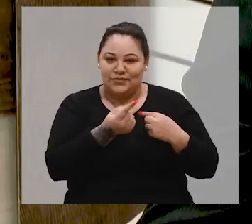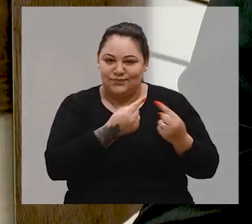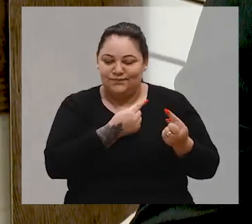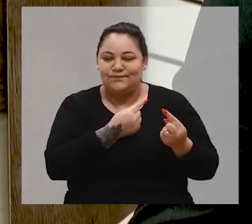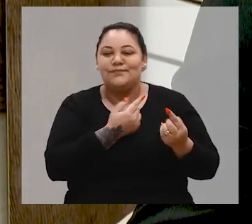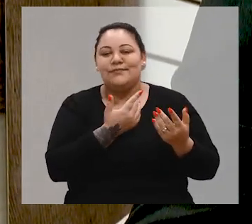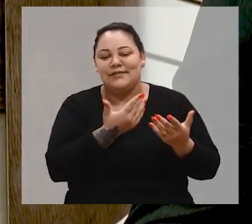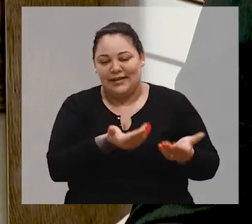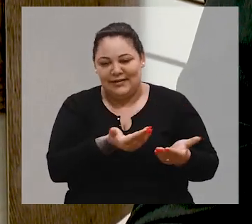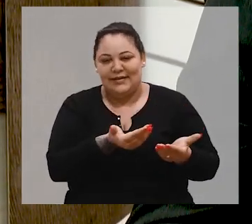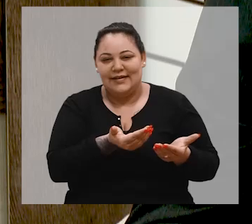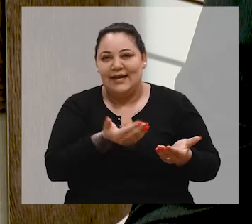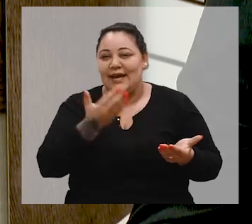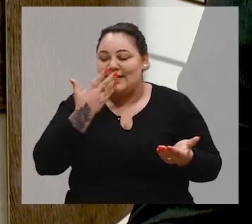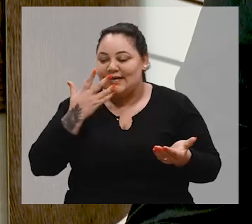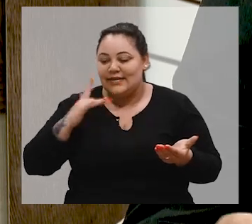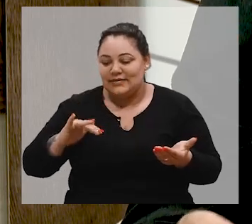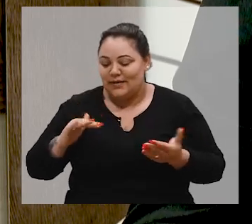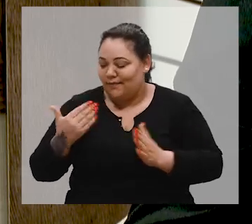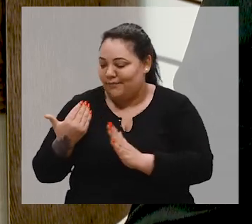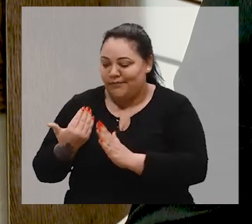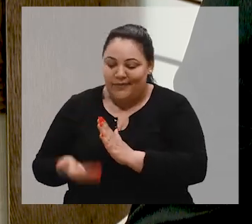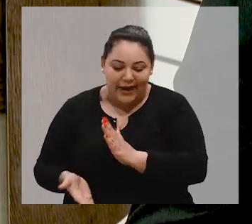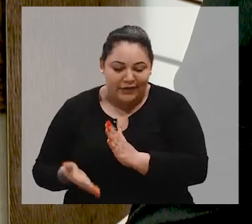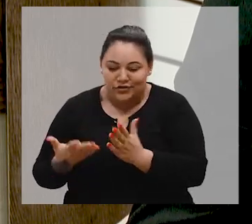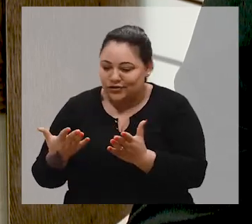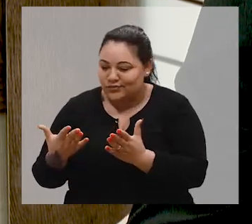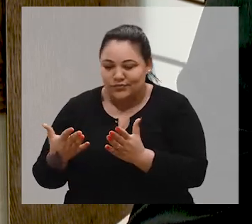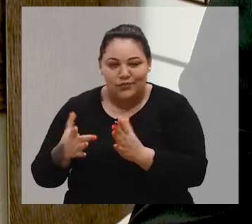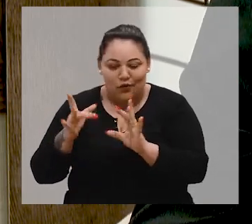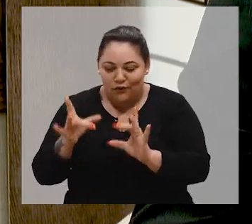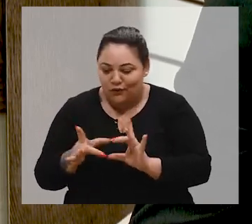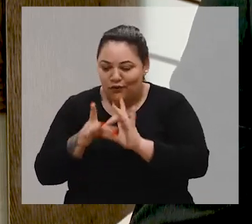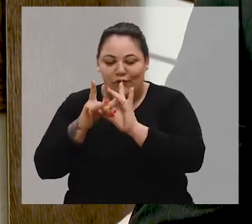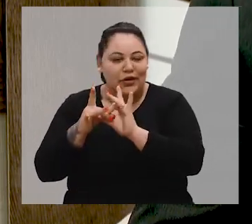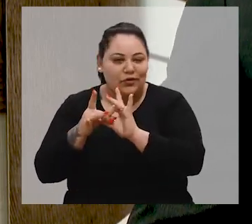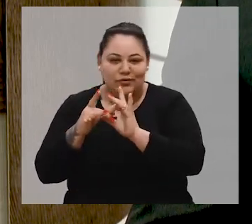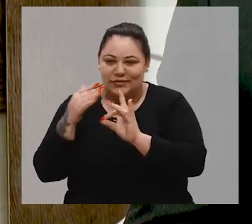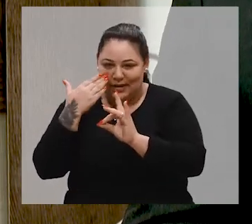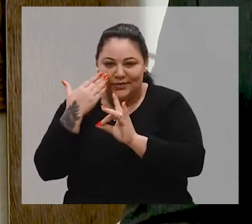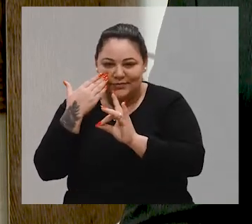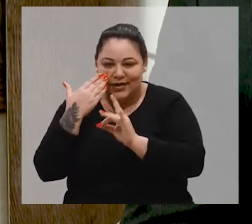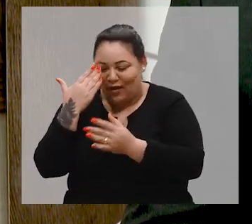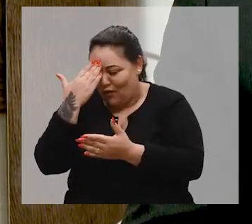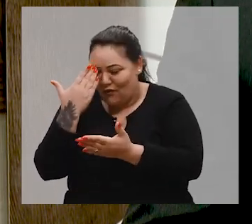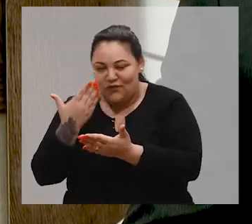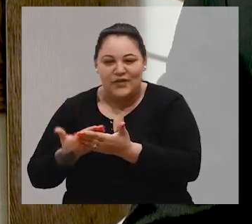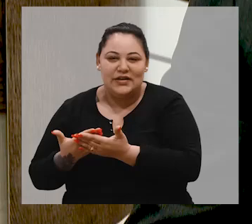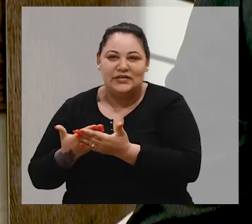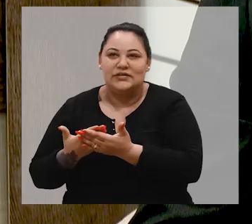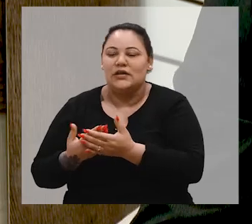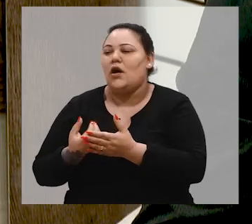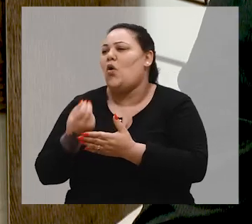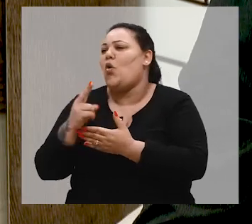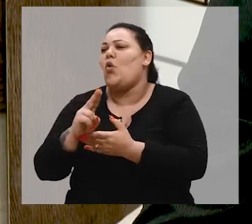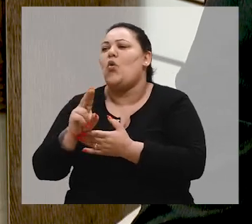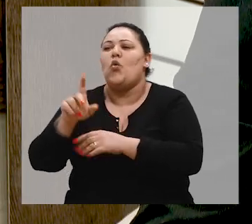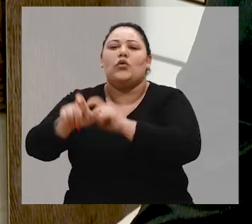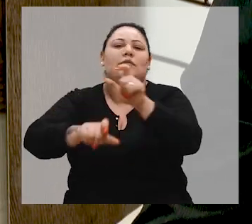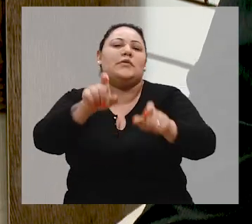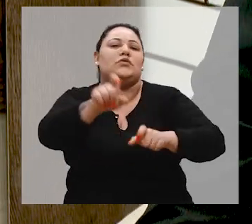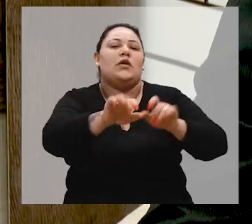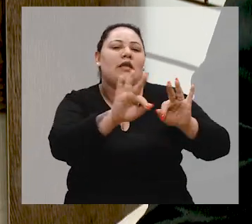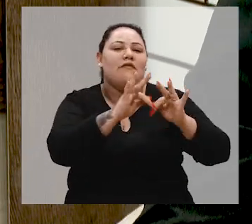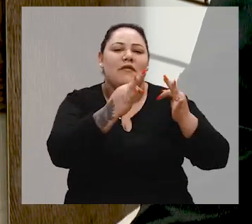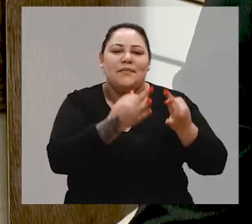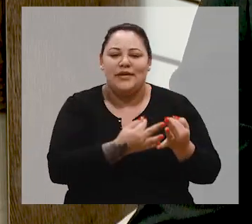de reclamação, talvez daí a criança, de fato, perca a referência, continua daqui a pouco um professor, Exato. um